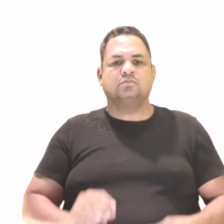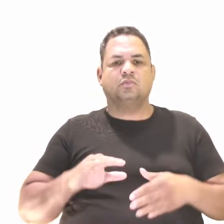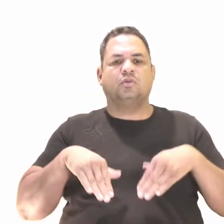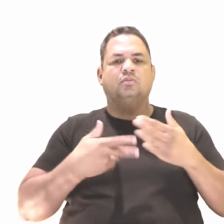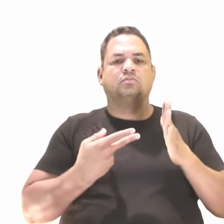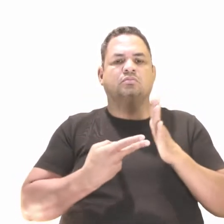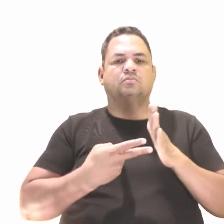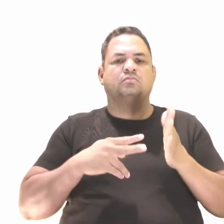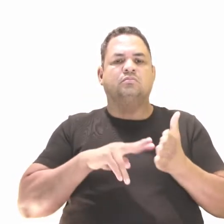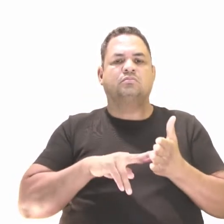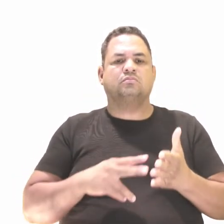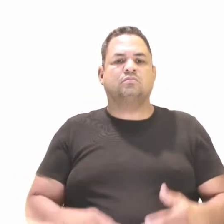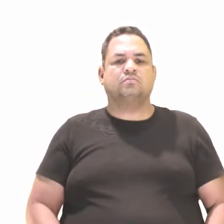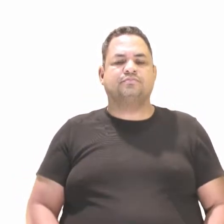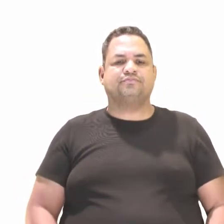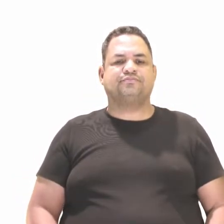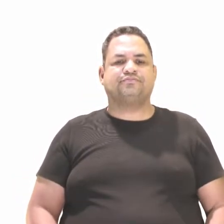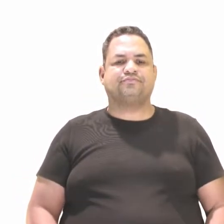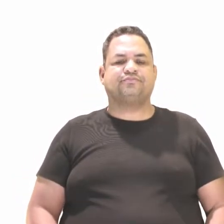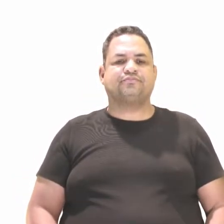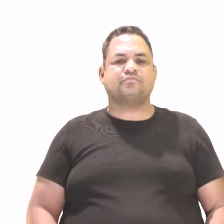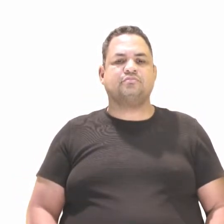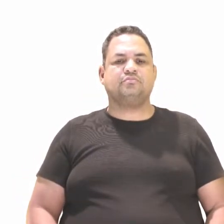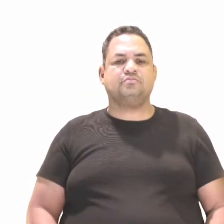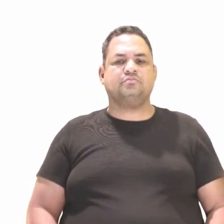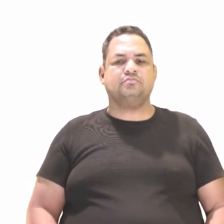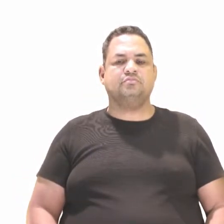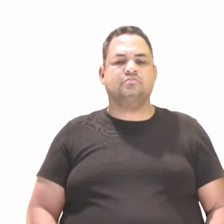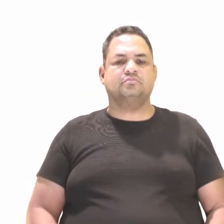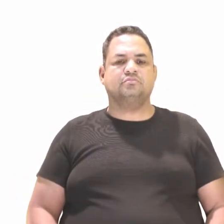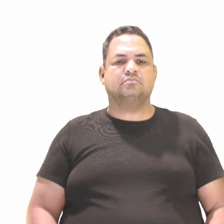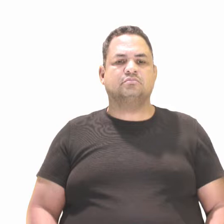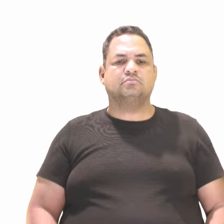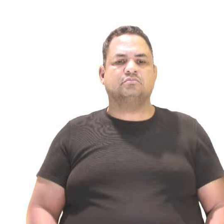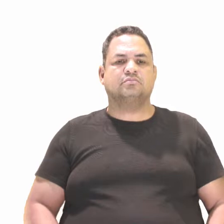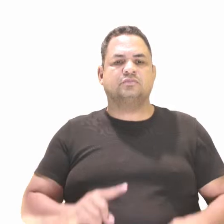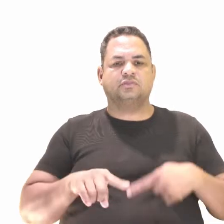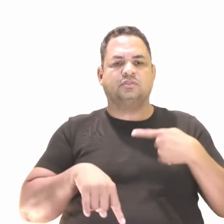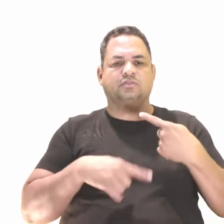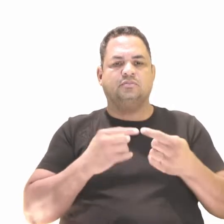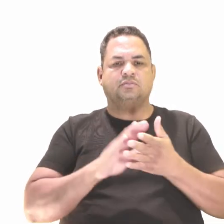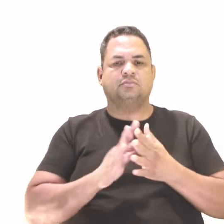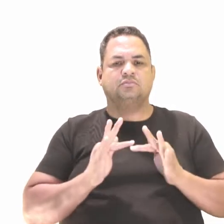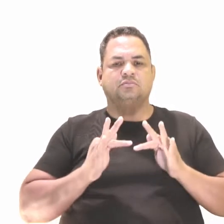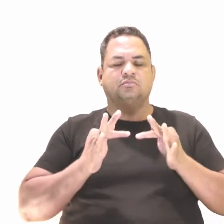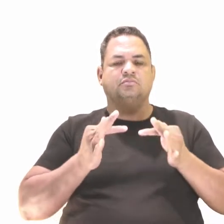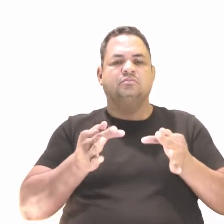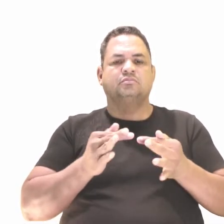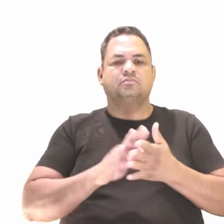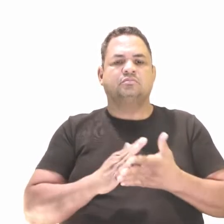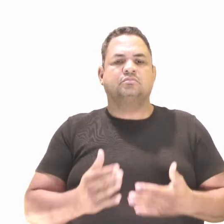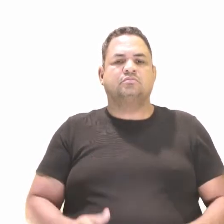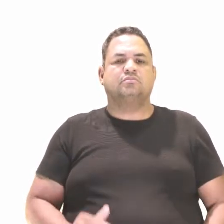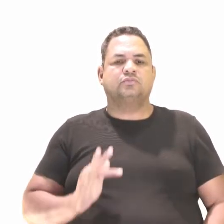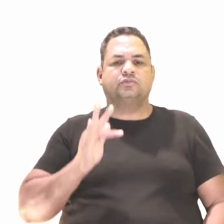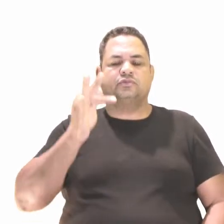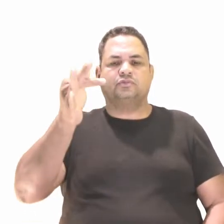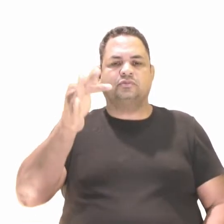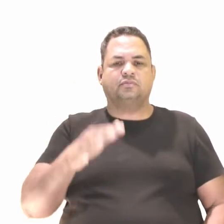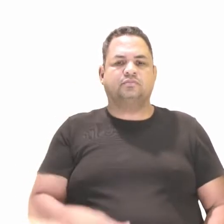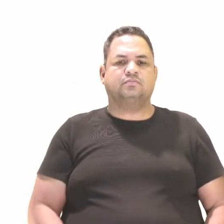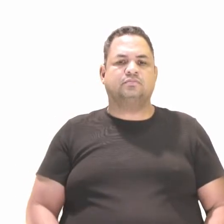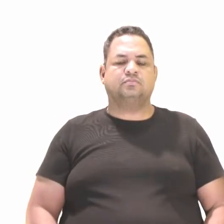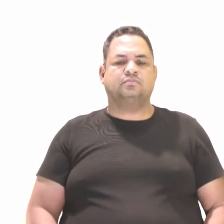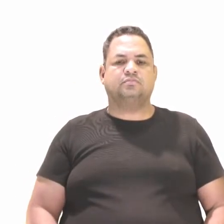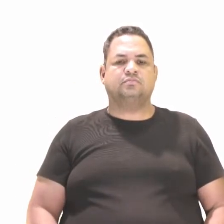de novo do verbo to be, com essa intenção de saber o que a pessoa vai fazer mais tarde, no futuro mais distante, certo? Vamos